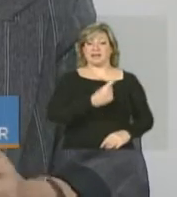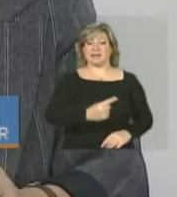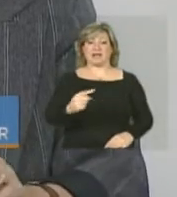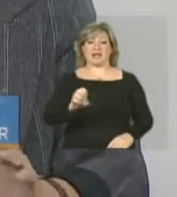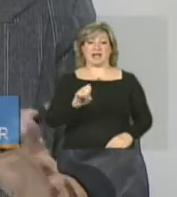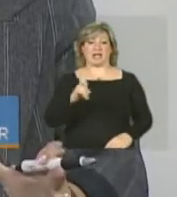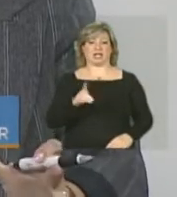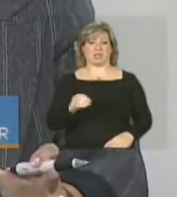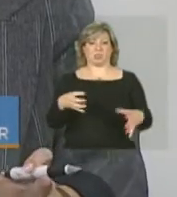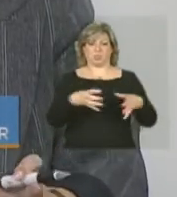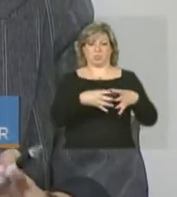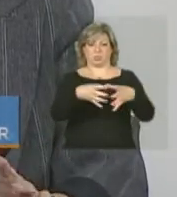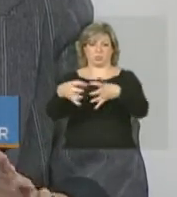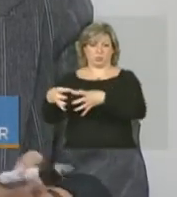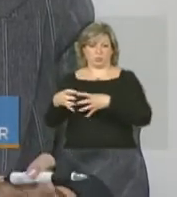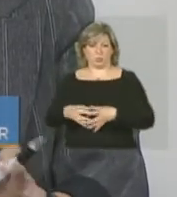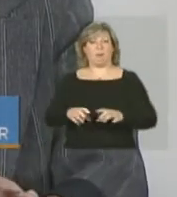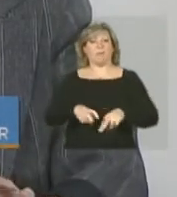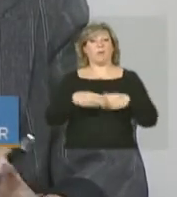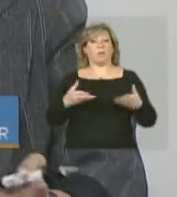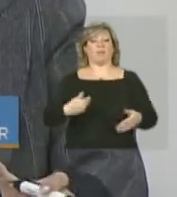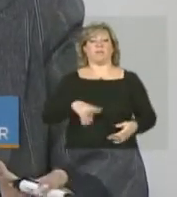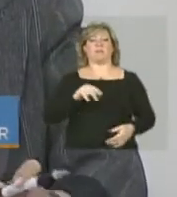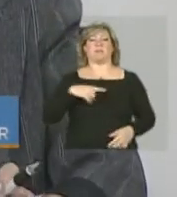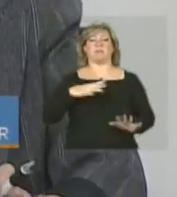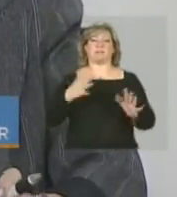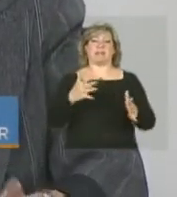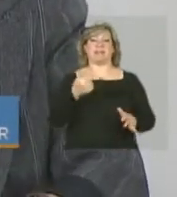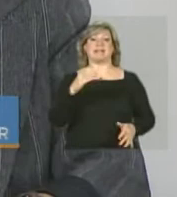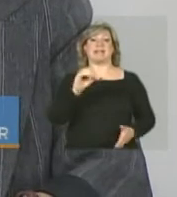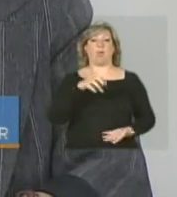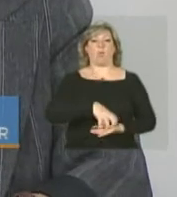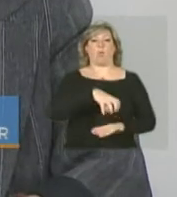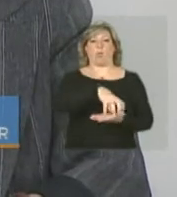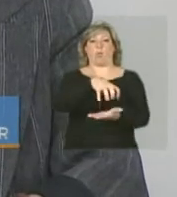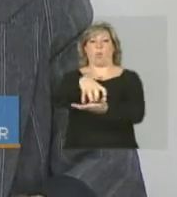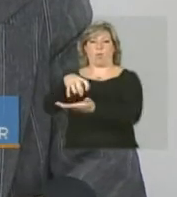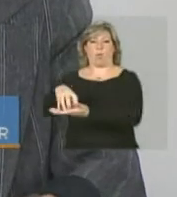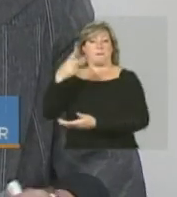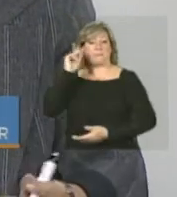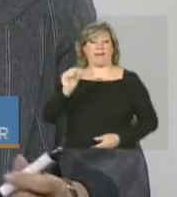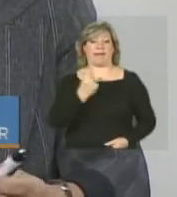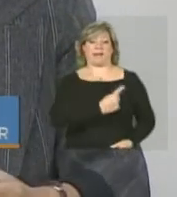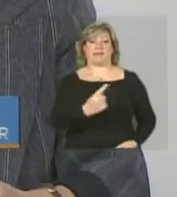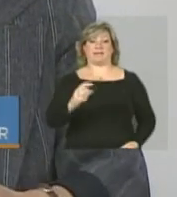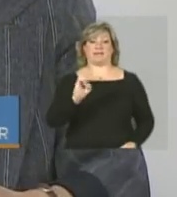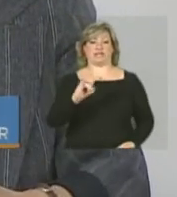por isso que nós teremos cerca de 10 grupos para cada eixo.